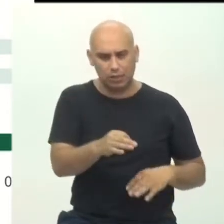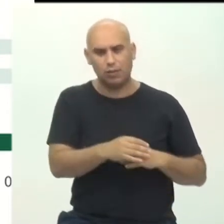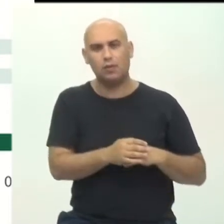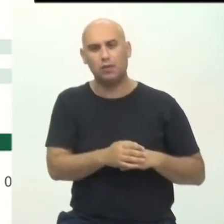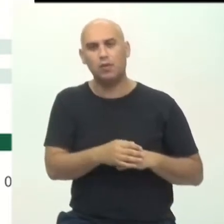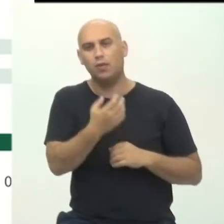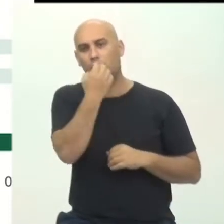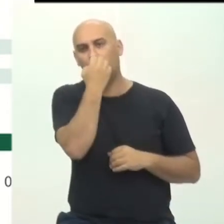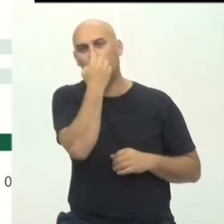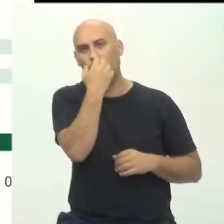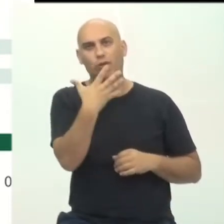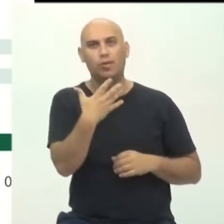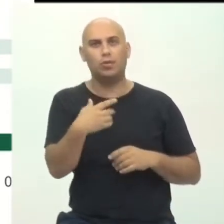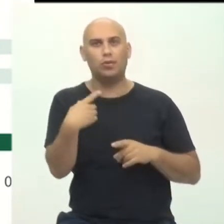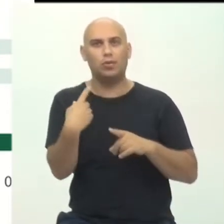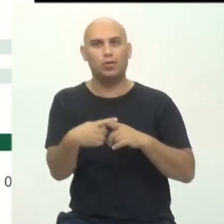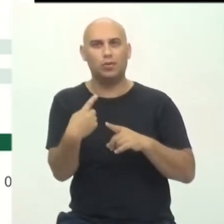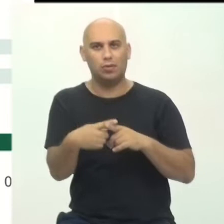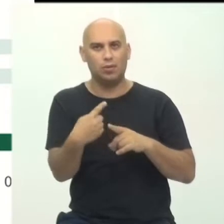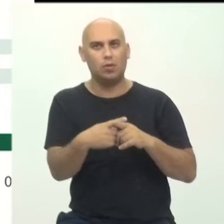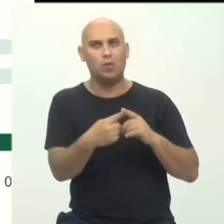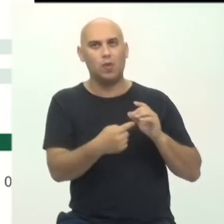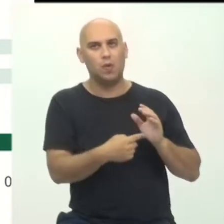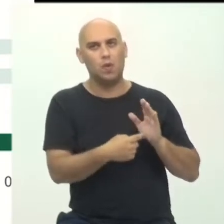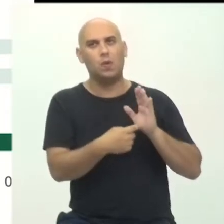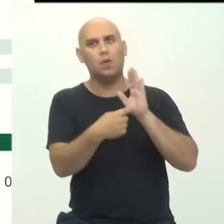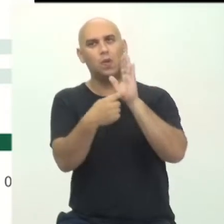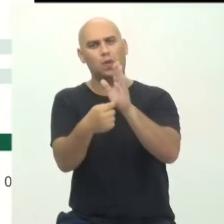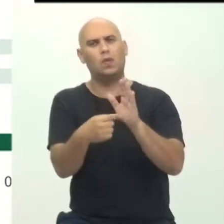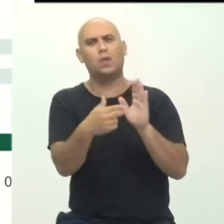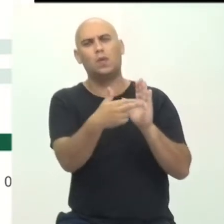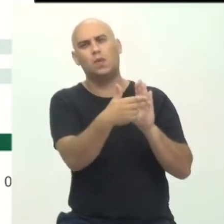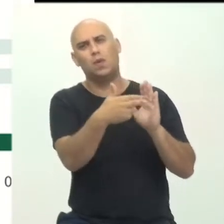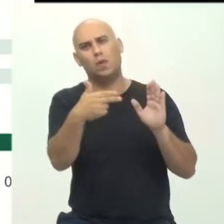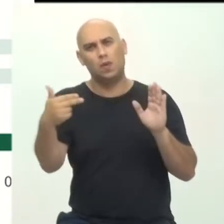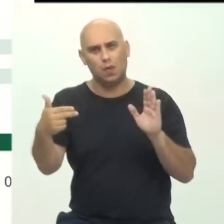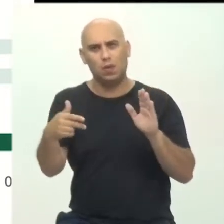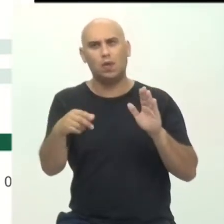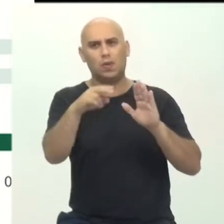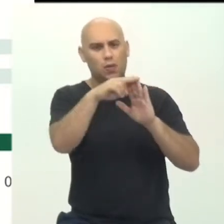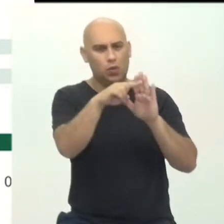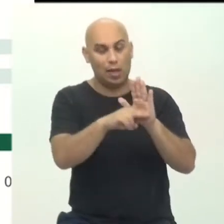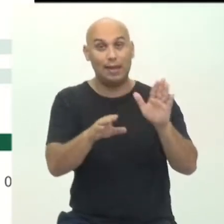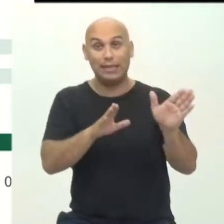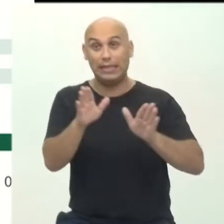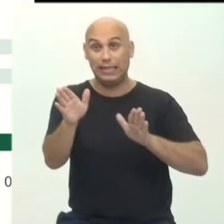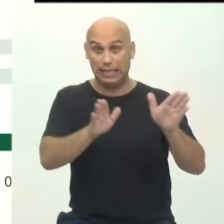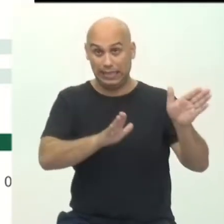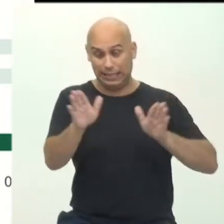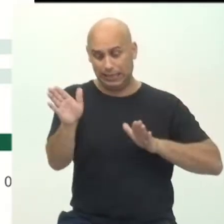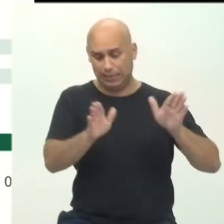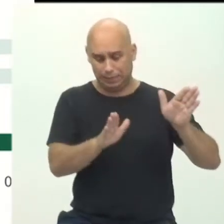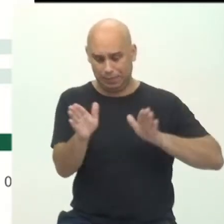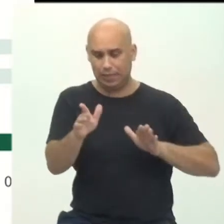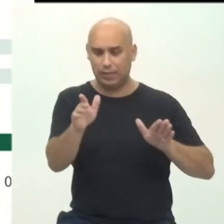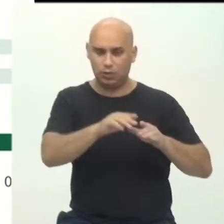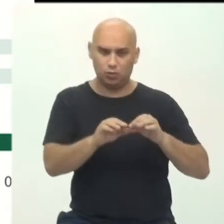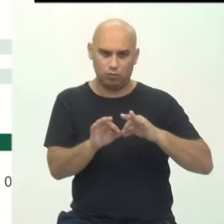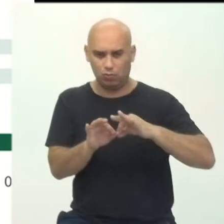bom falar, porque foi levado muito em consideração as questões das normas de acessibilidade em toda a extensão da